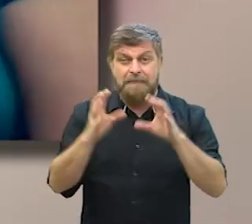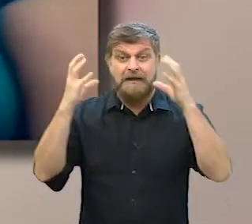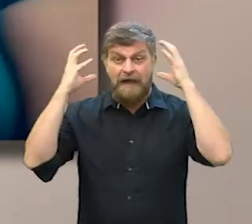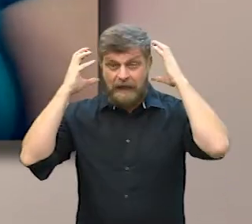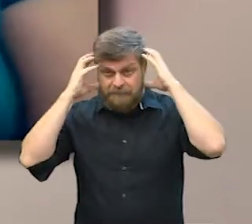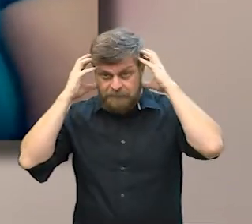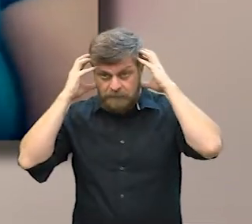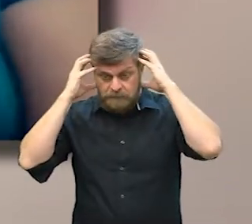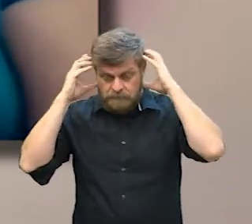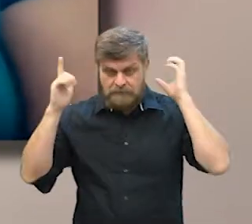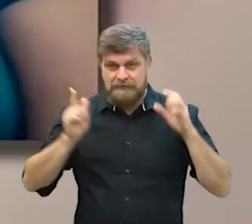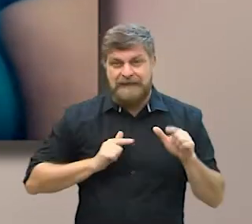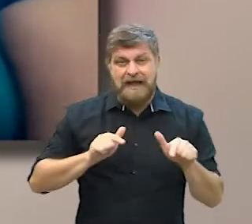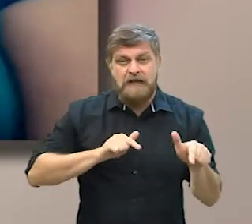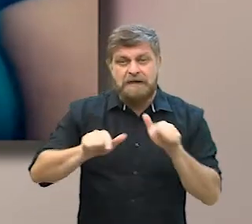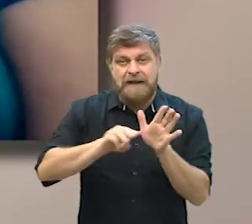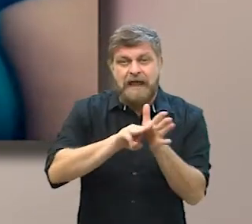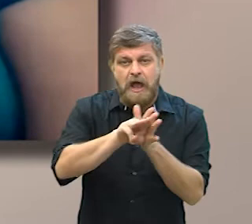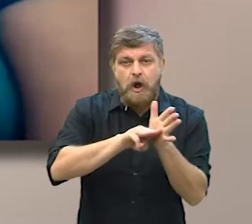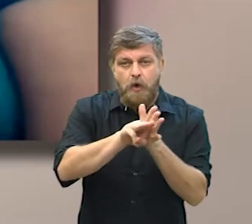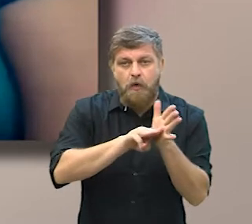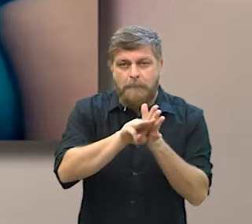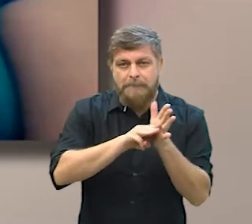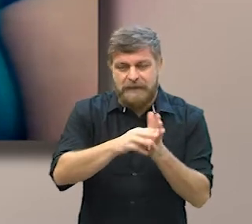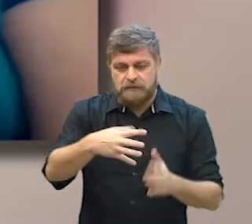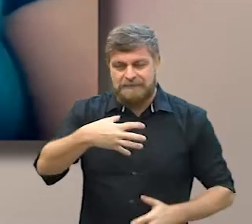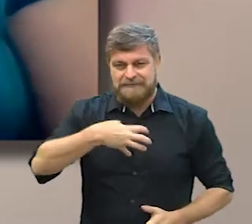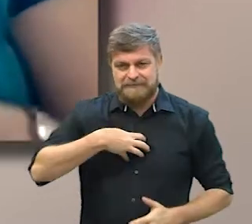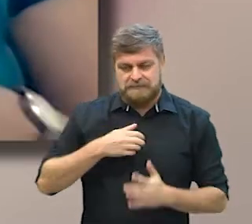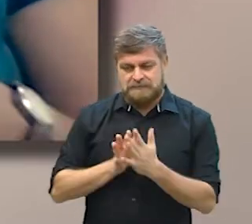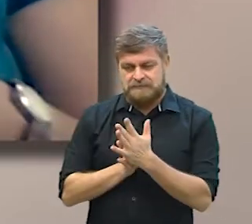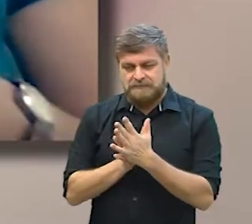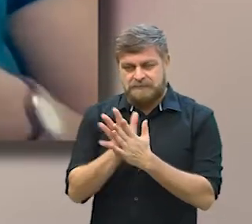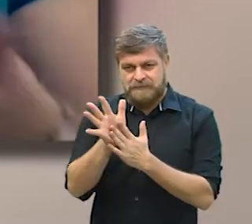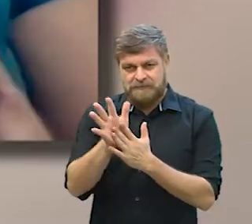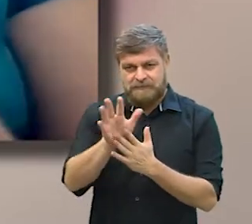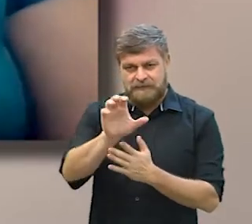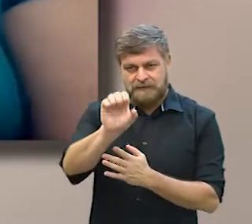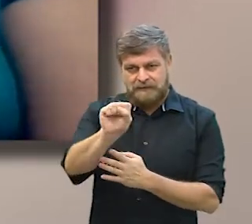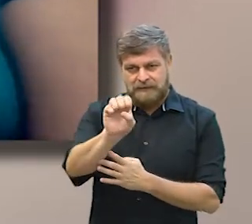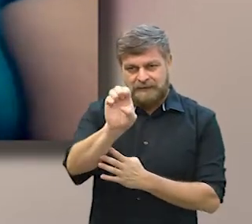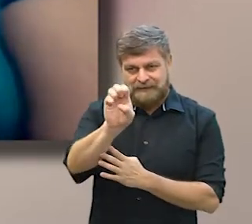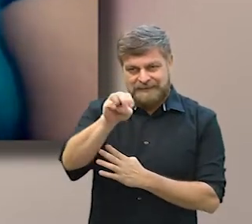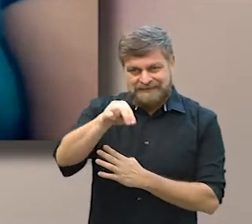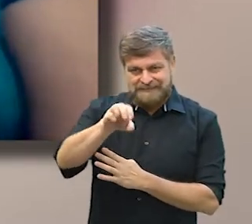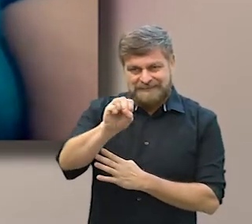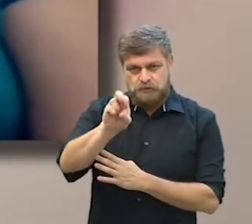recurso da fonoaudiologia, é a integração sensorial, então, uma primeira